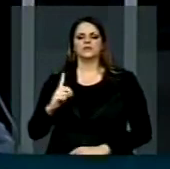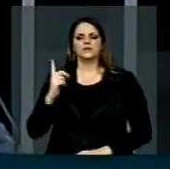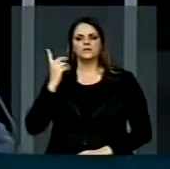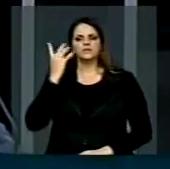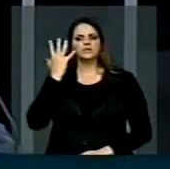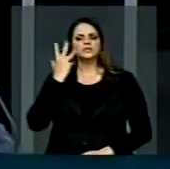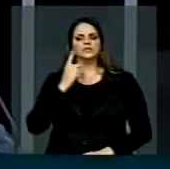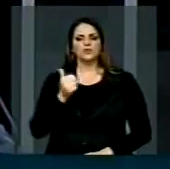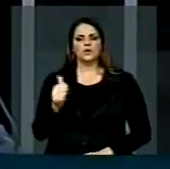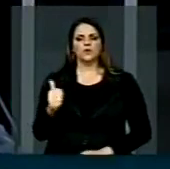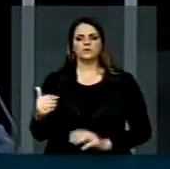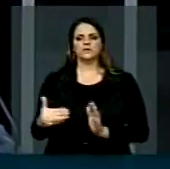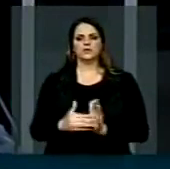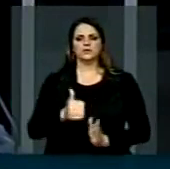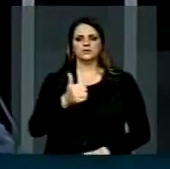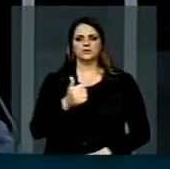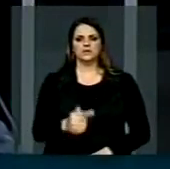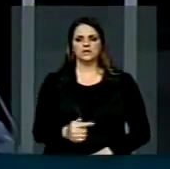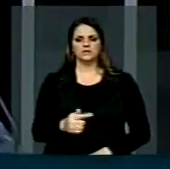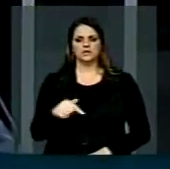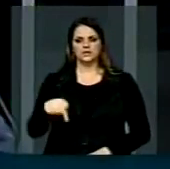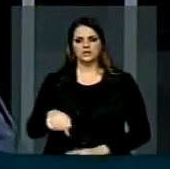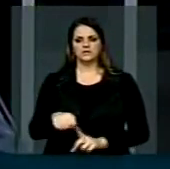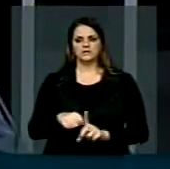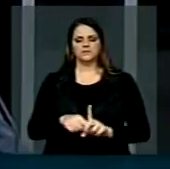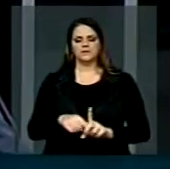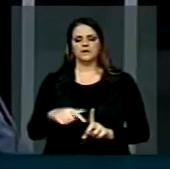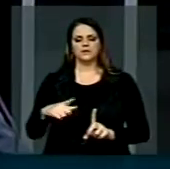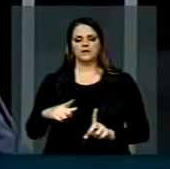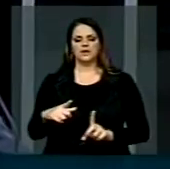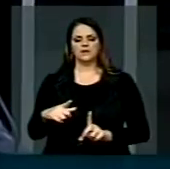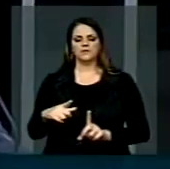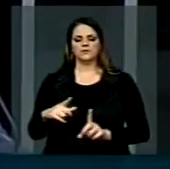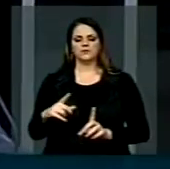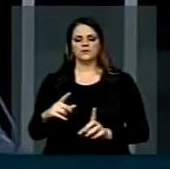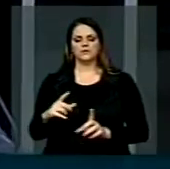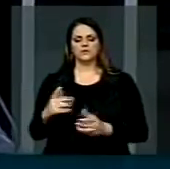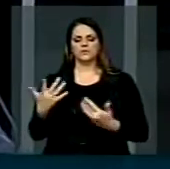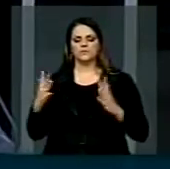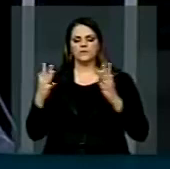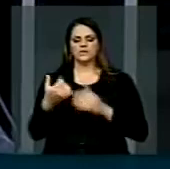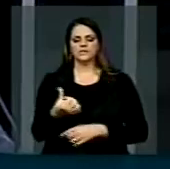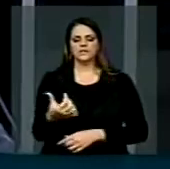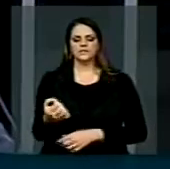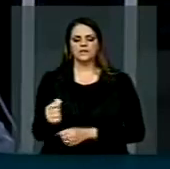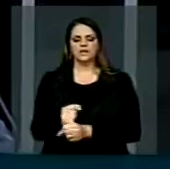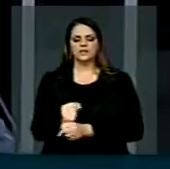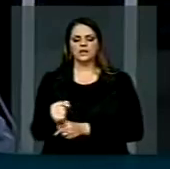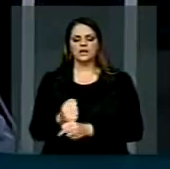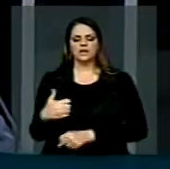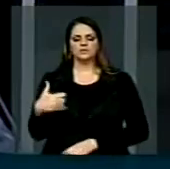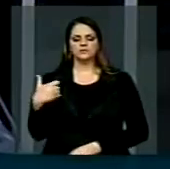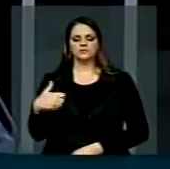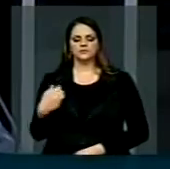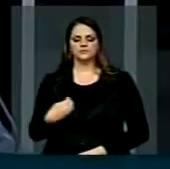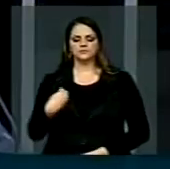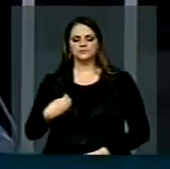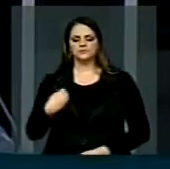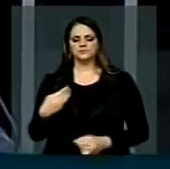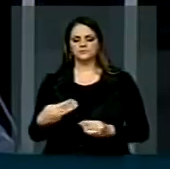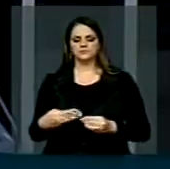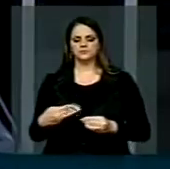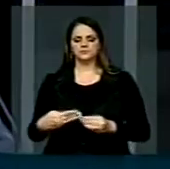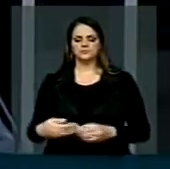dias 11 a 17 do corrente completou os seus 60 anos de atividades